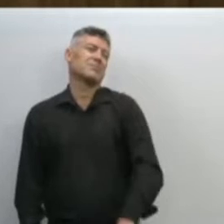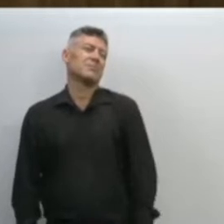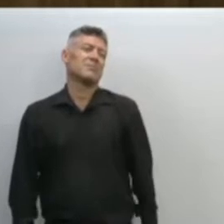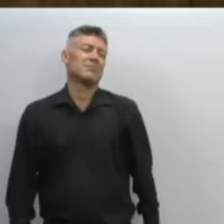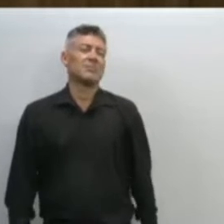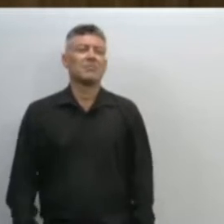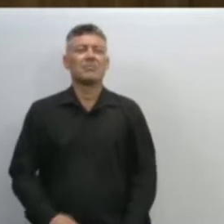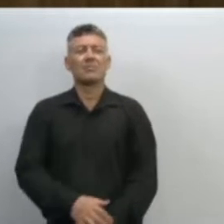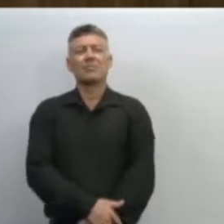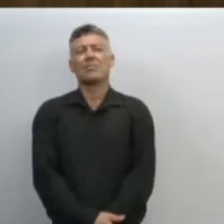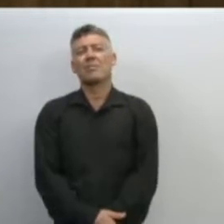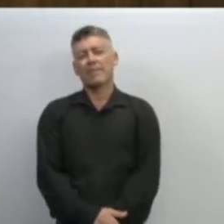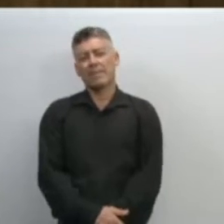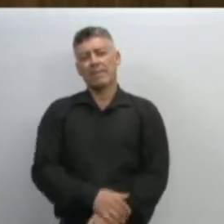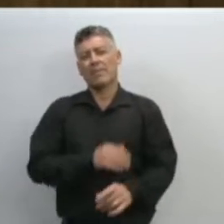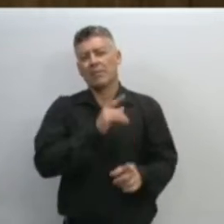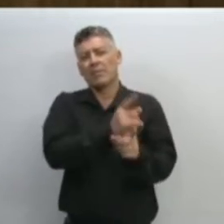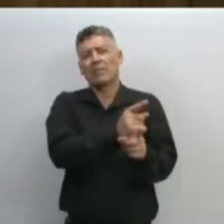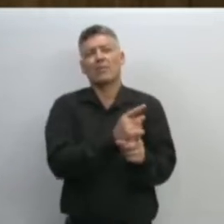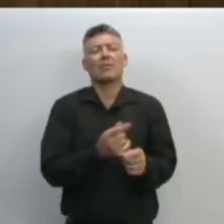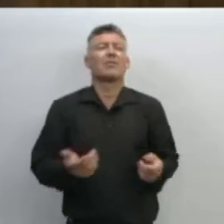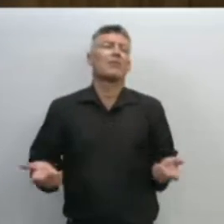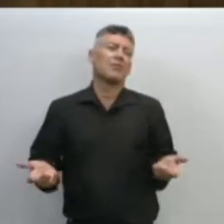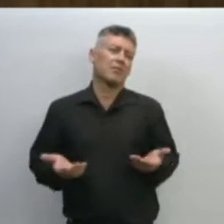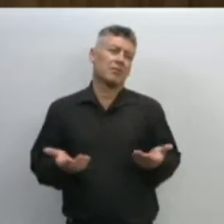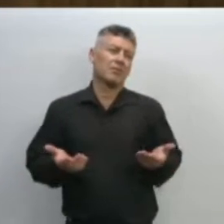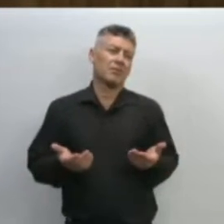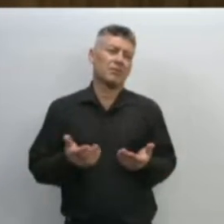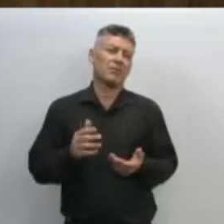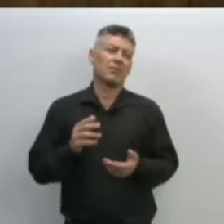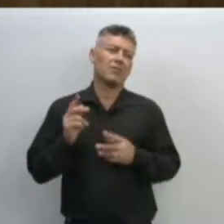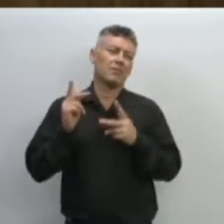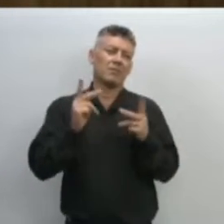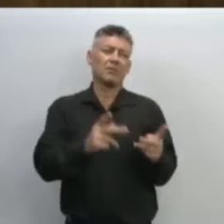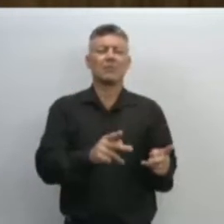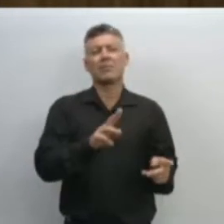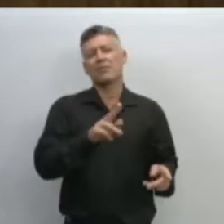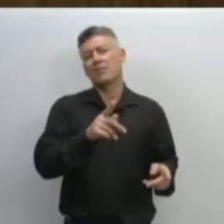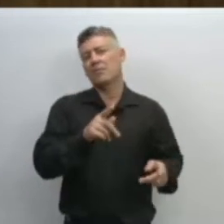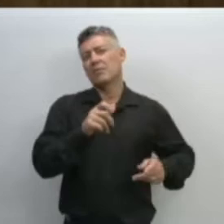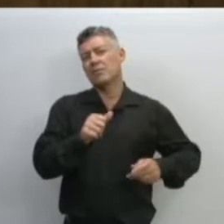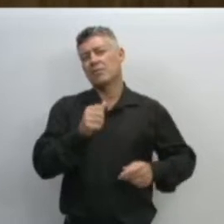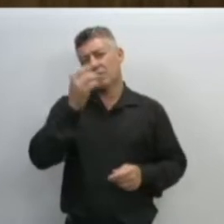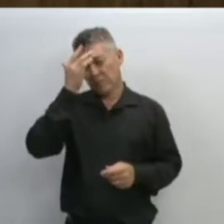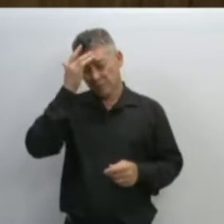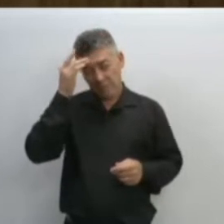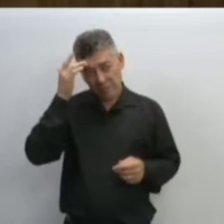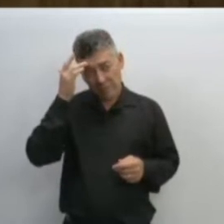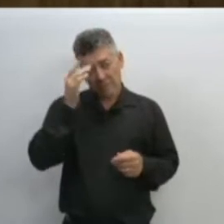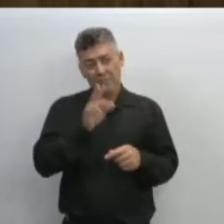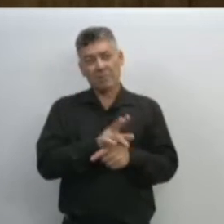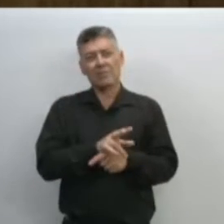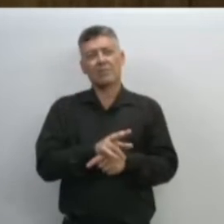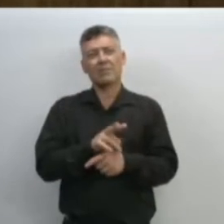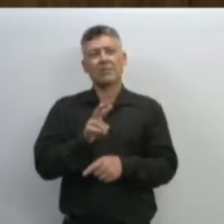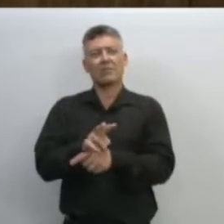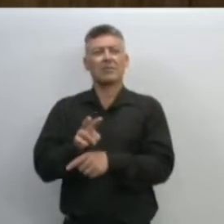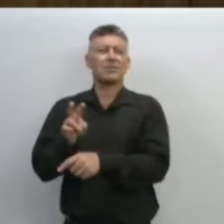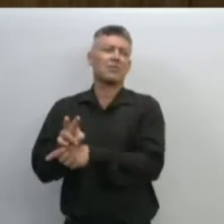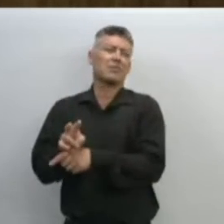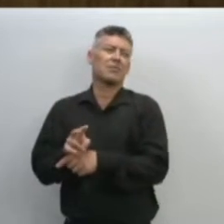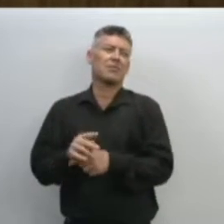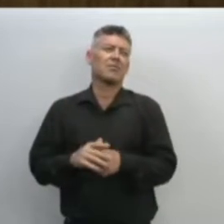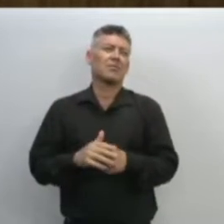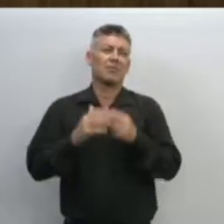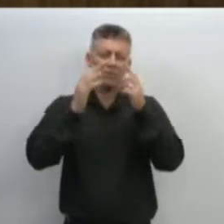O que nós temos encontrado muito hoje, vereador Luciano, quando visitamos as UPAs, são pacientes com